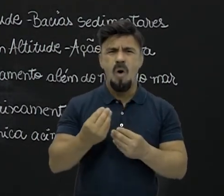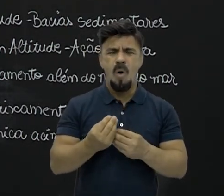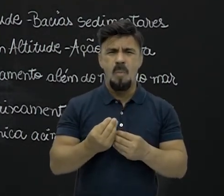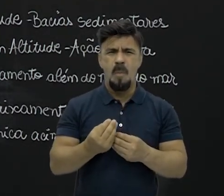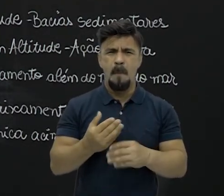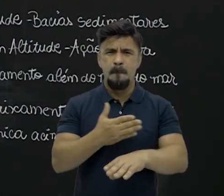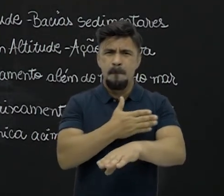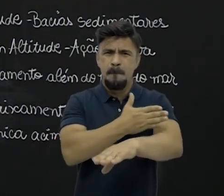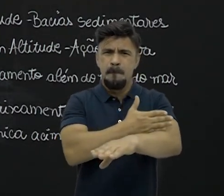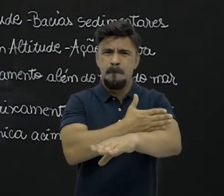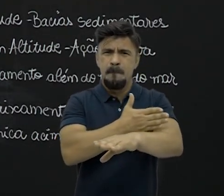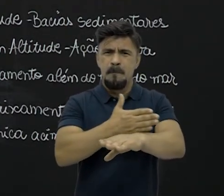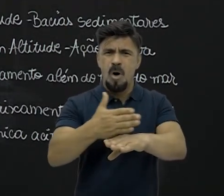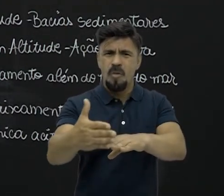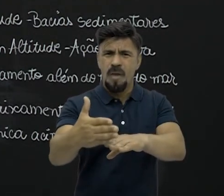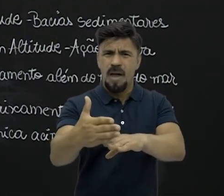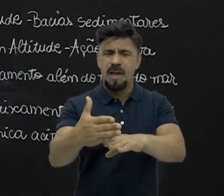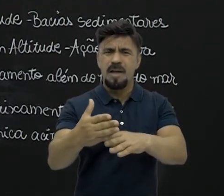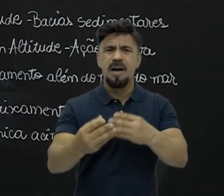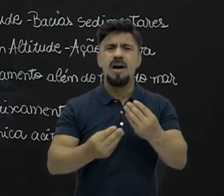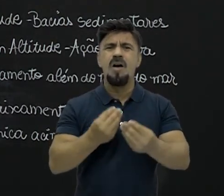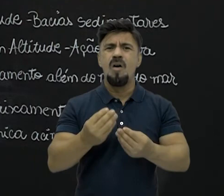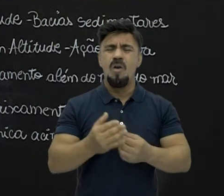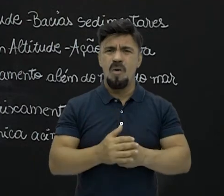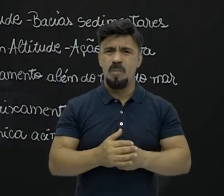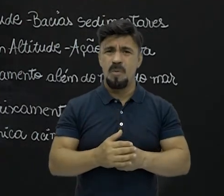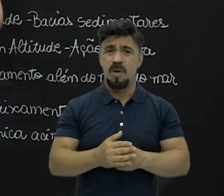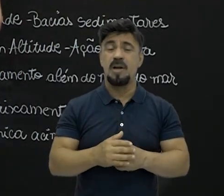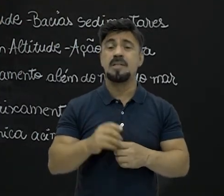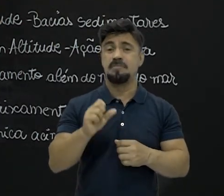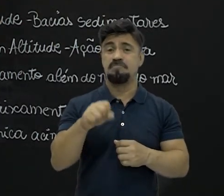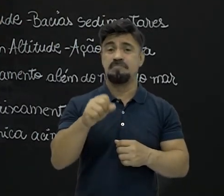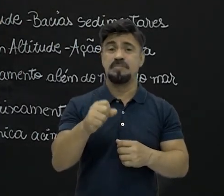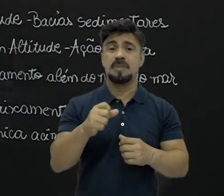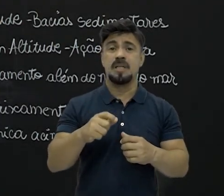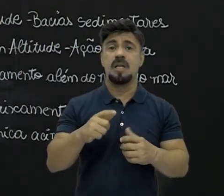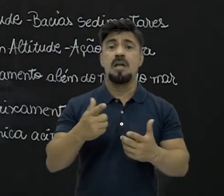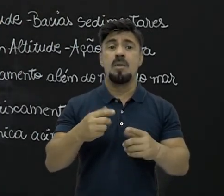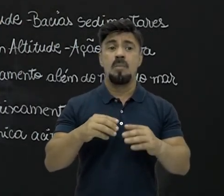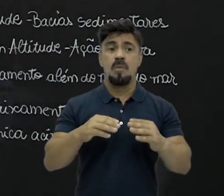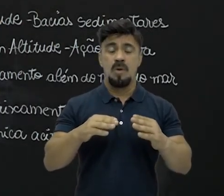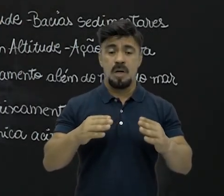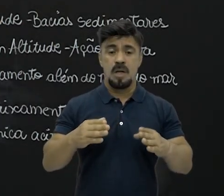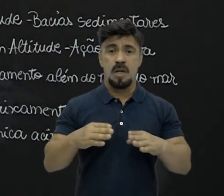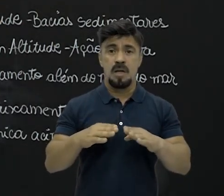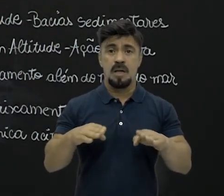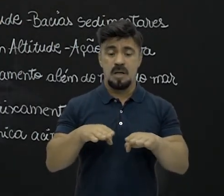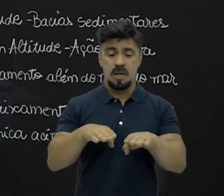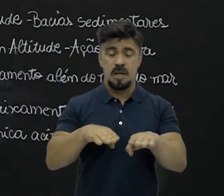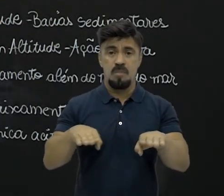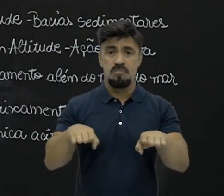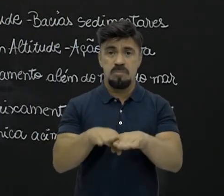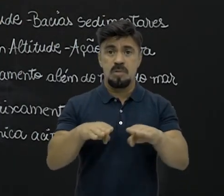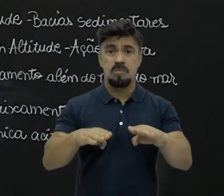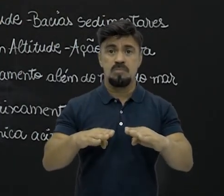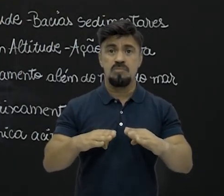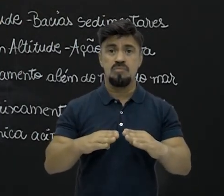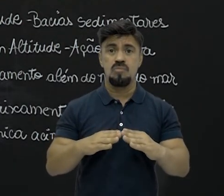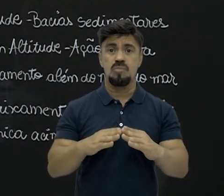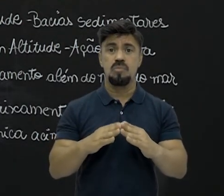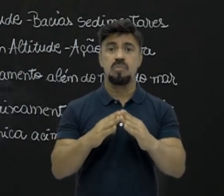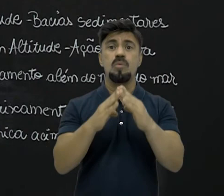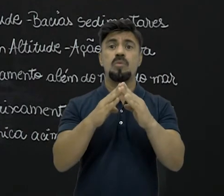moderna? Na geologia, a gente pode chamar de dobramento moderno o que aconteceu essas faixas orogênicas, esses encontros de